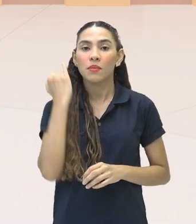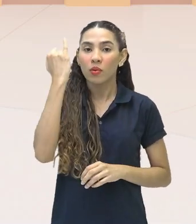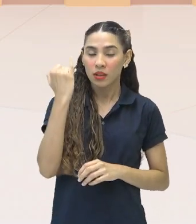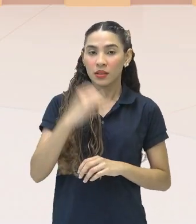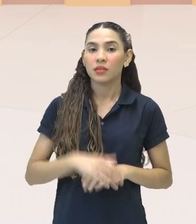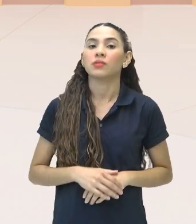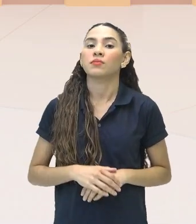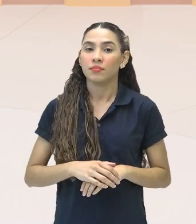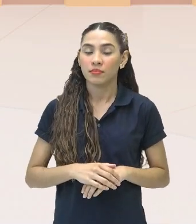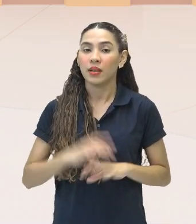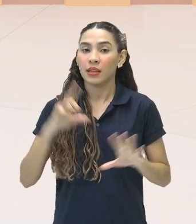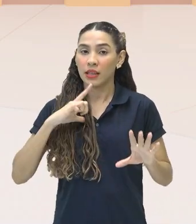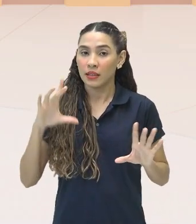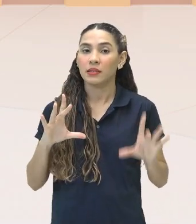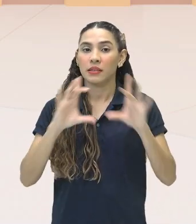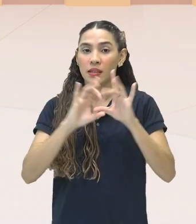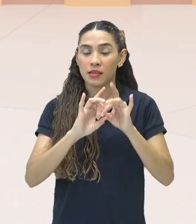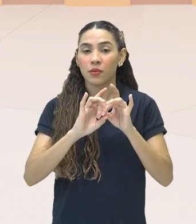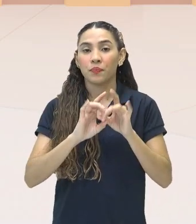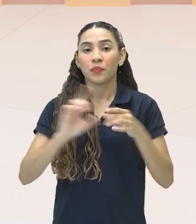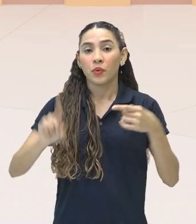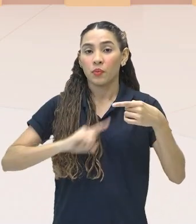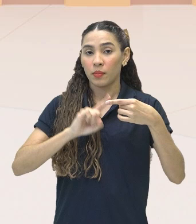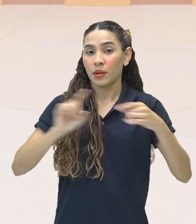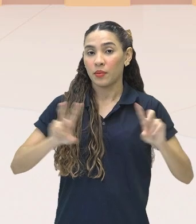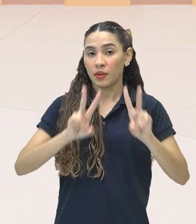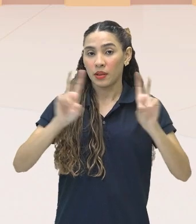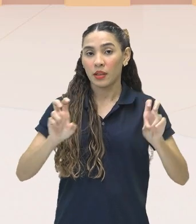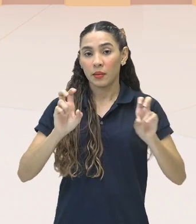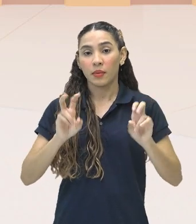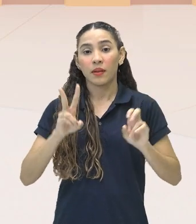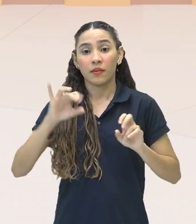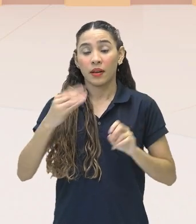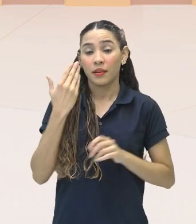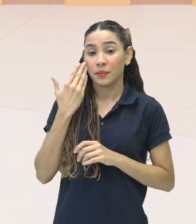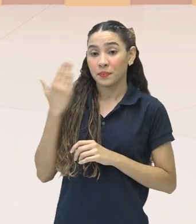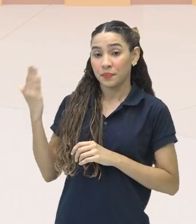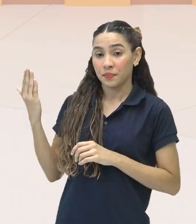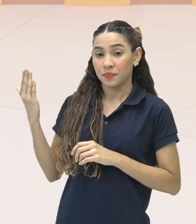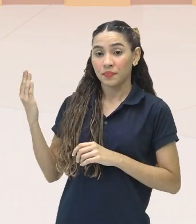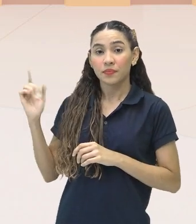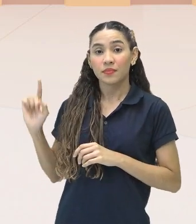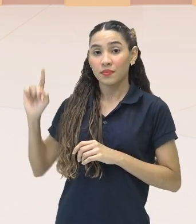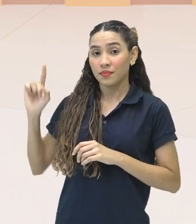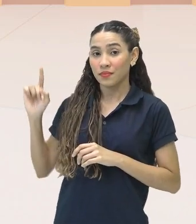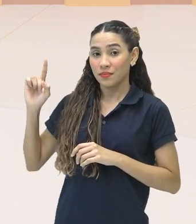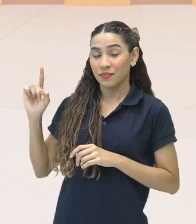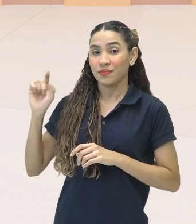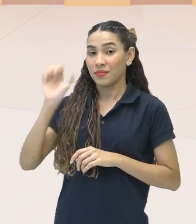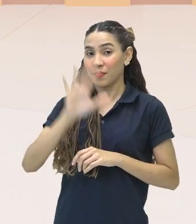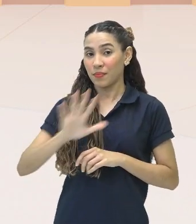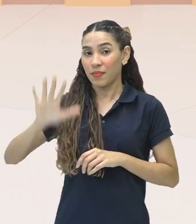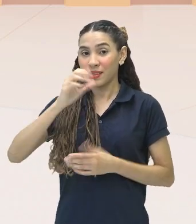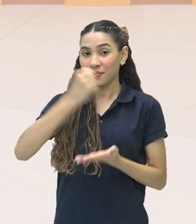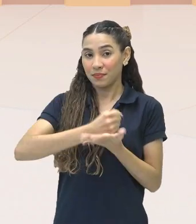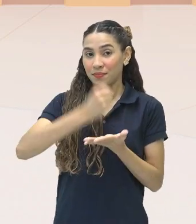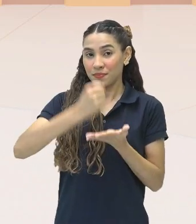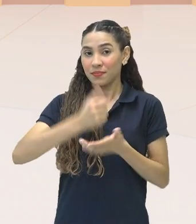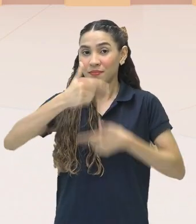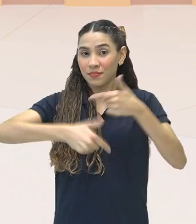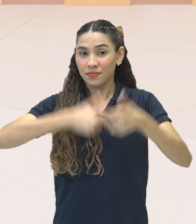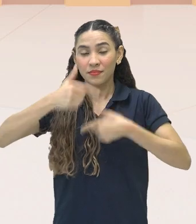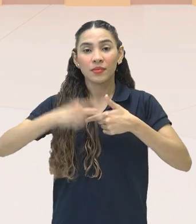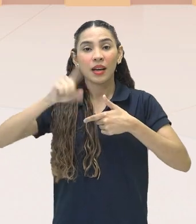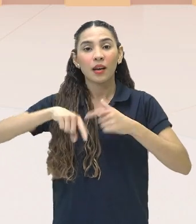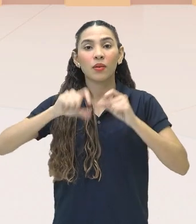estão interligados. O primeiro assunto já está aqui do meu lado, essa carteira de trabalho aqui, porque nós vamos falar